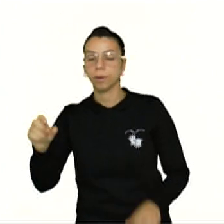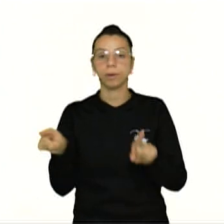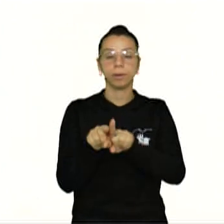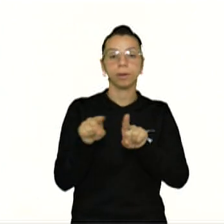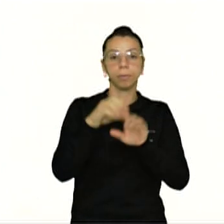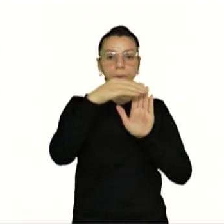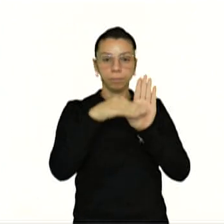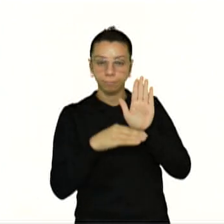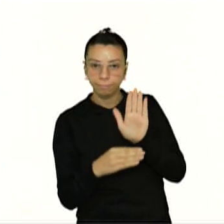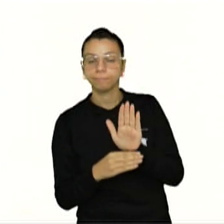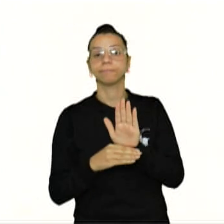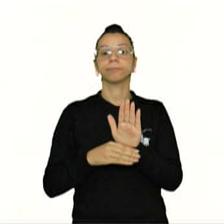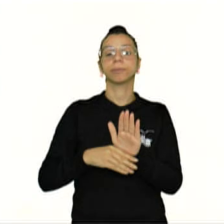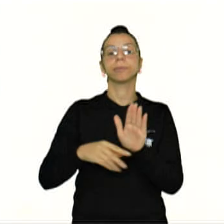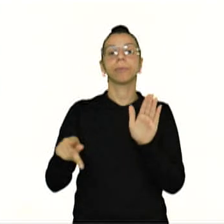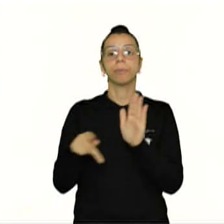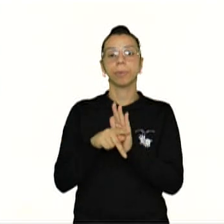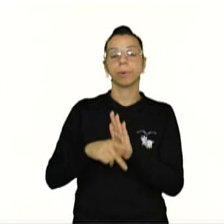dos determinantes.